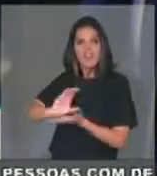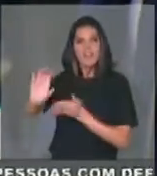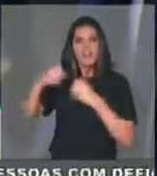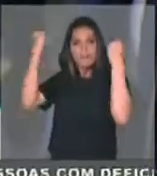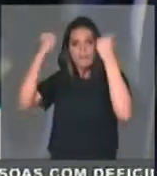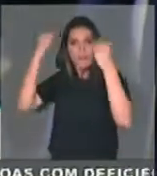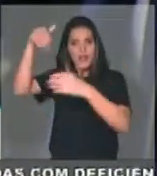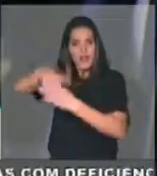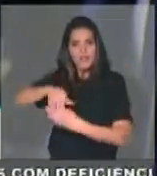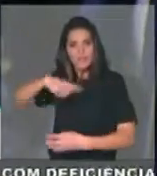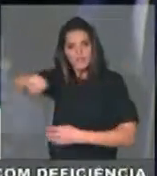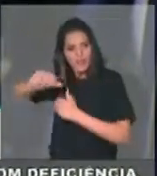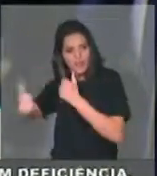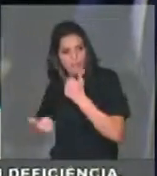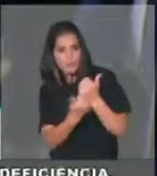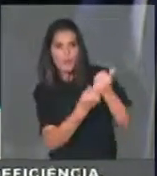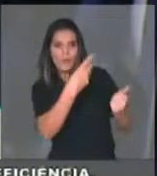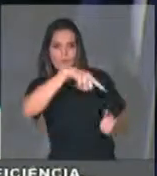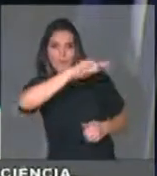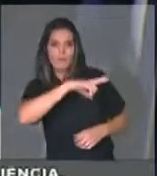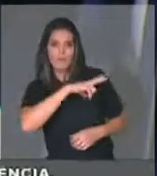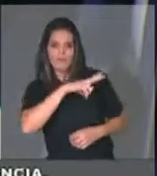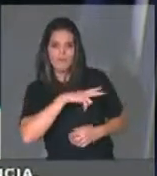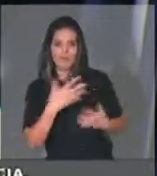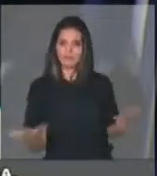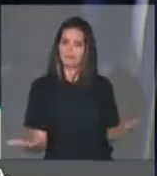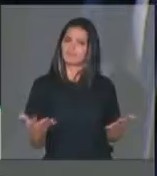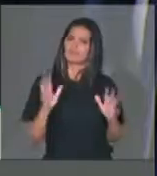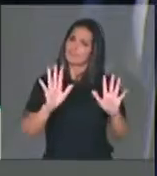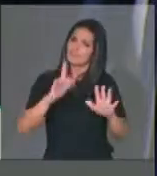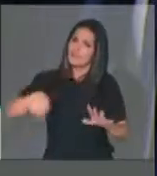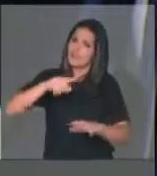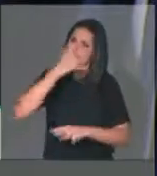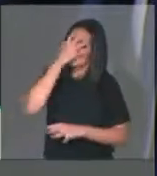está apoiando essa pouca vergonha de privatização da água e esgoto no Brasil.